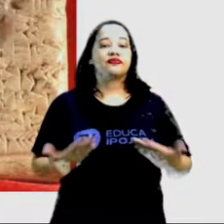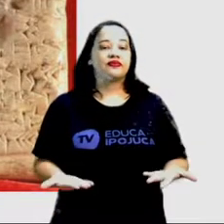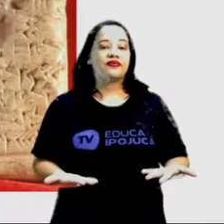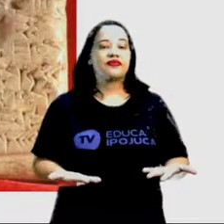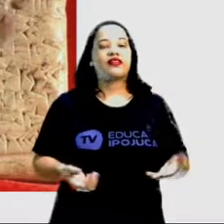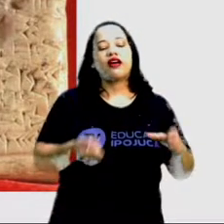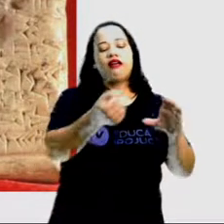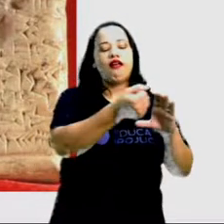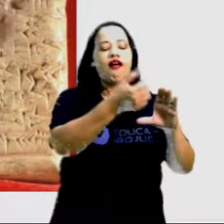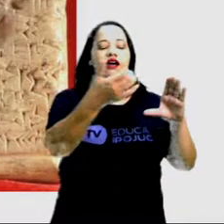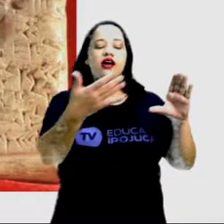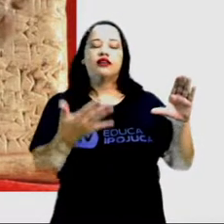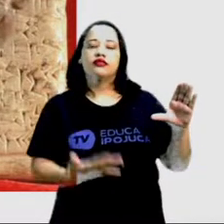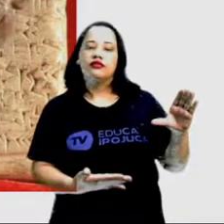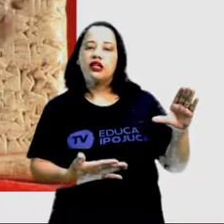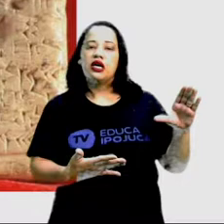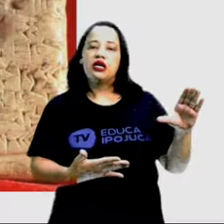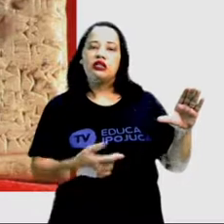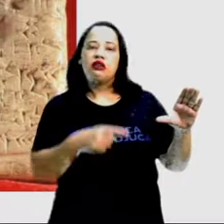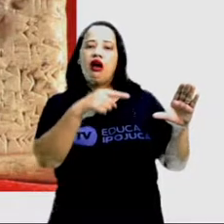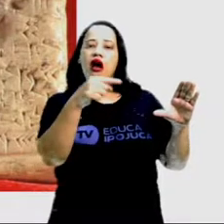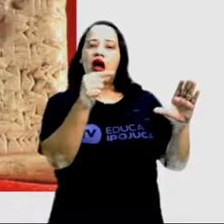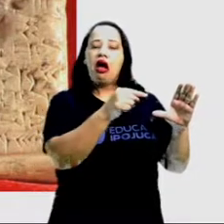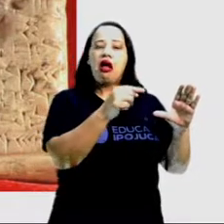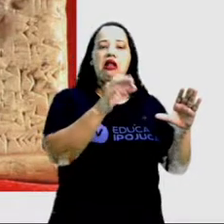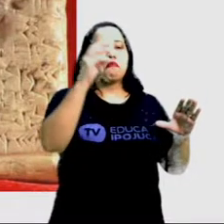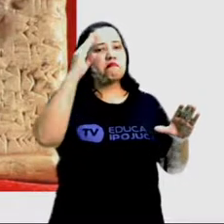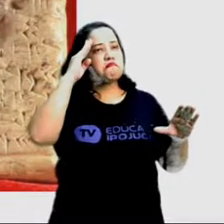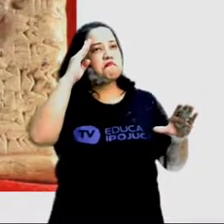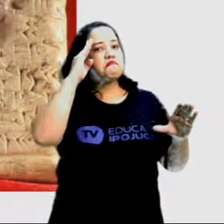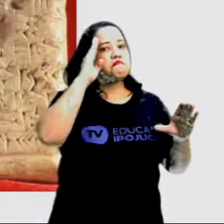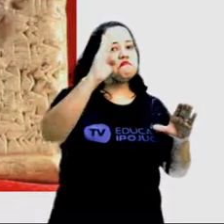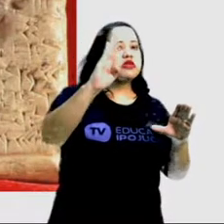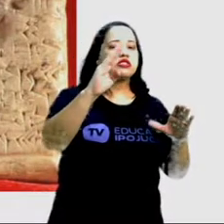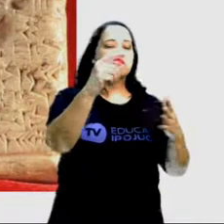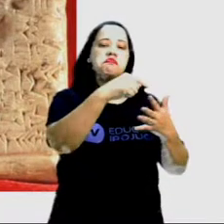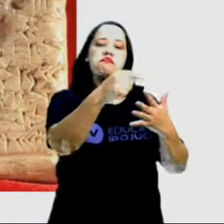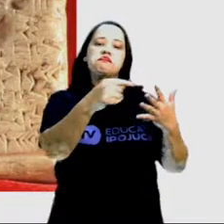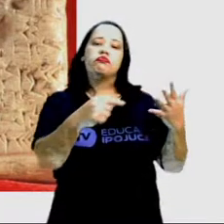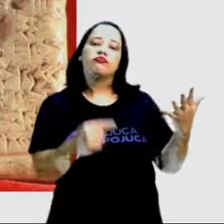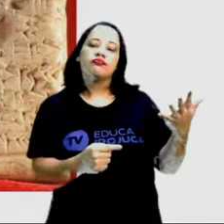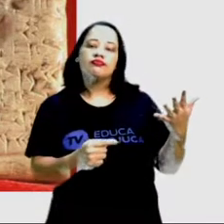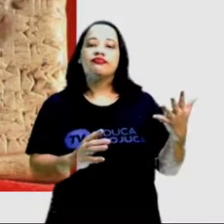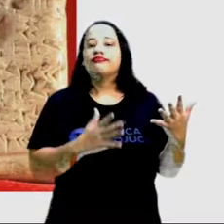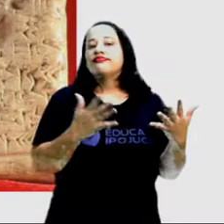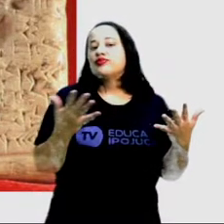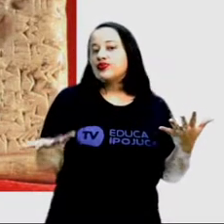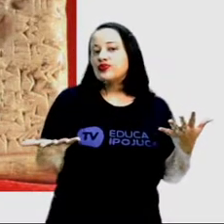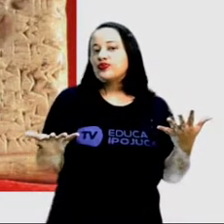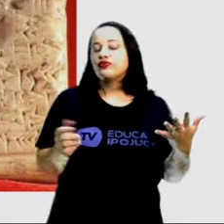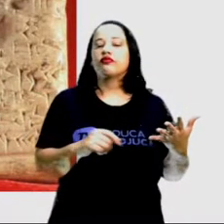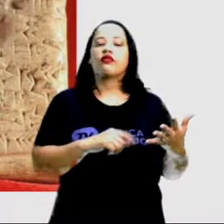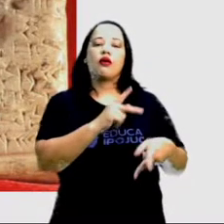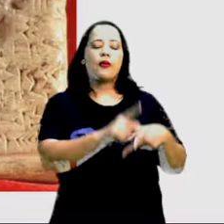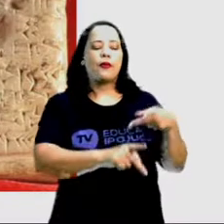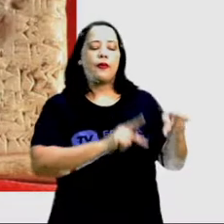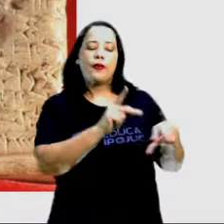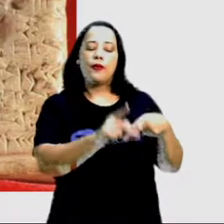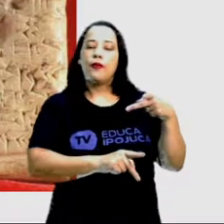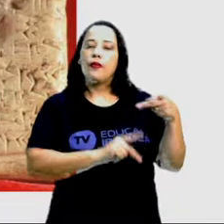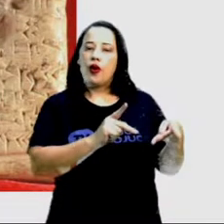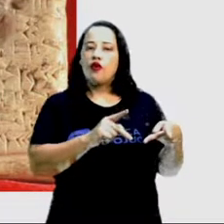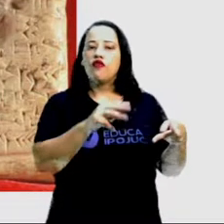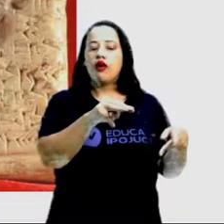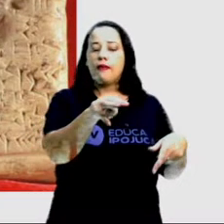Principais características da Mesopotâmia. Então, quais eram as principais características ali da população